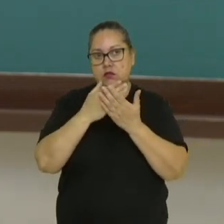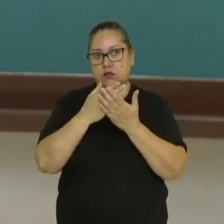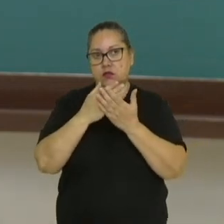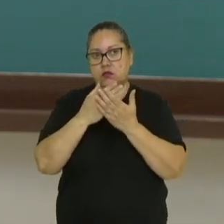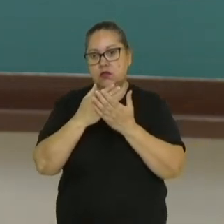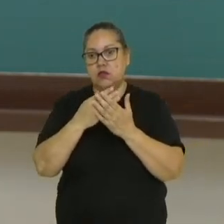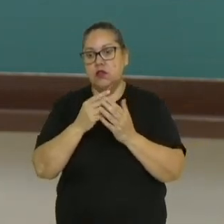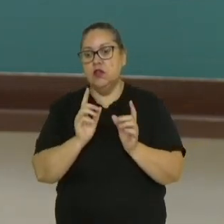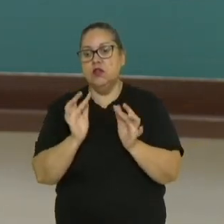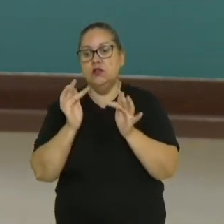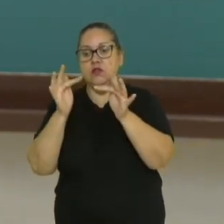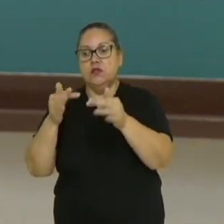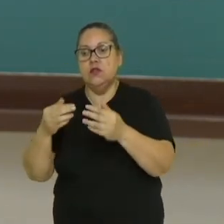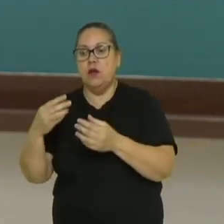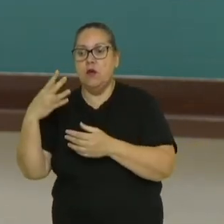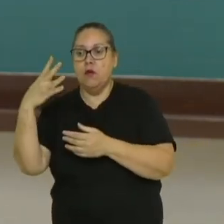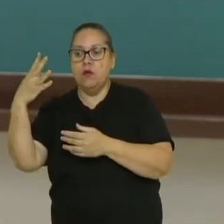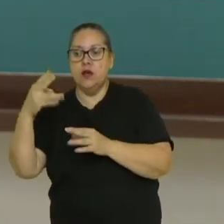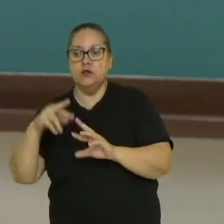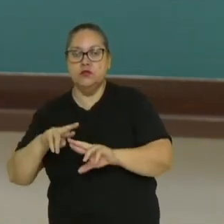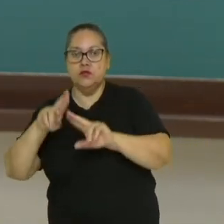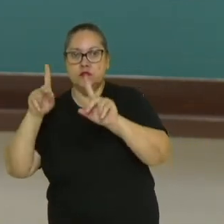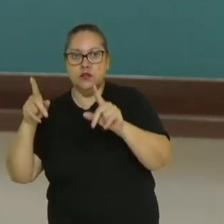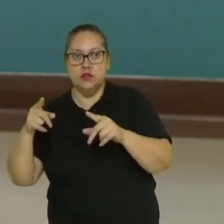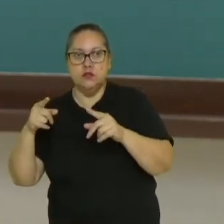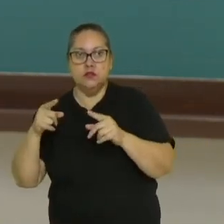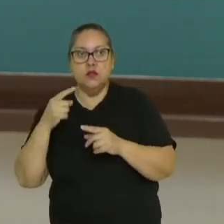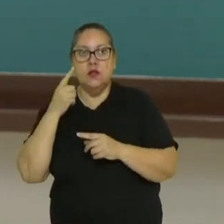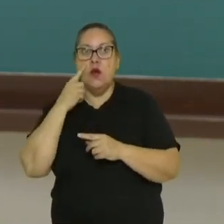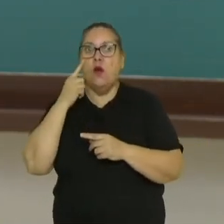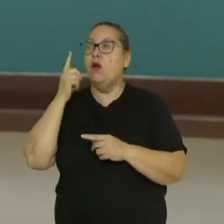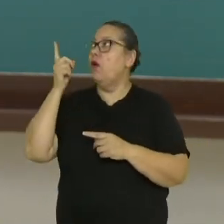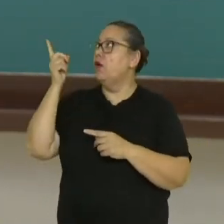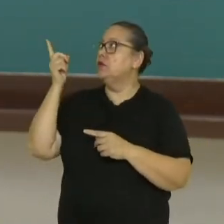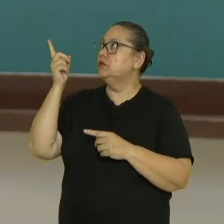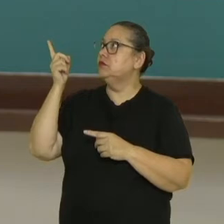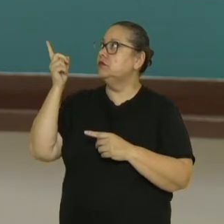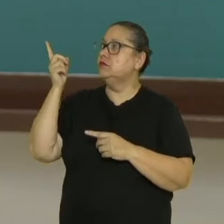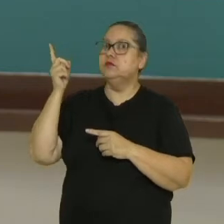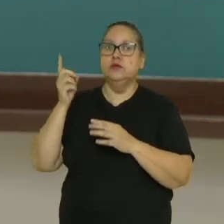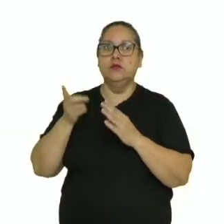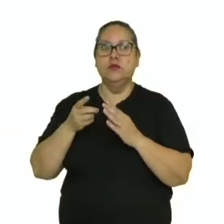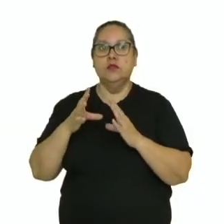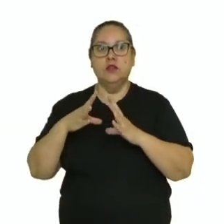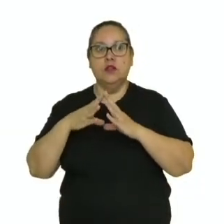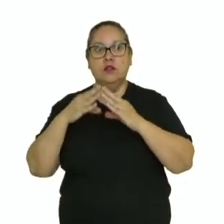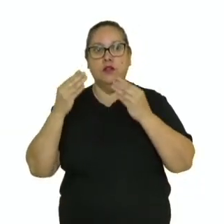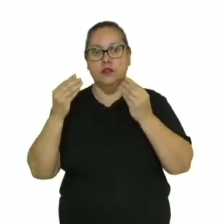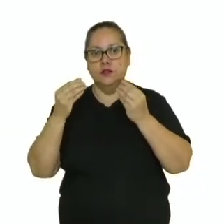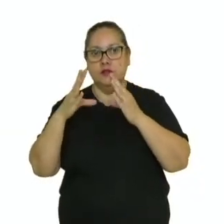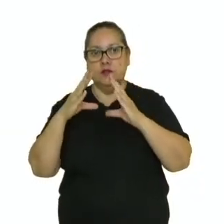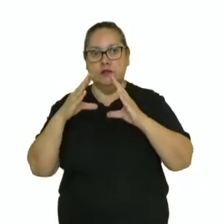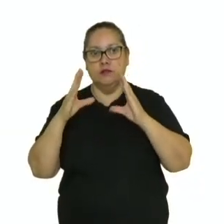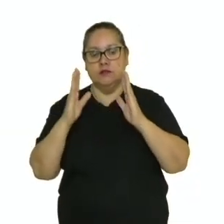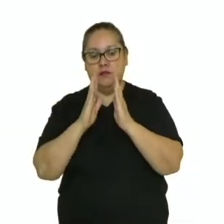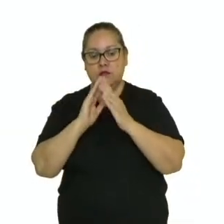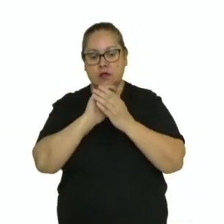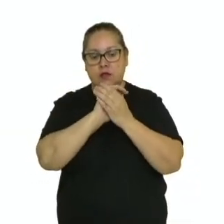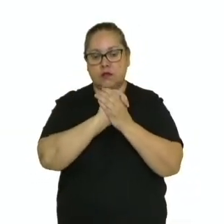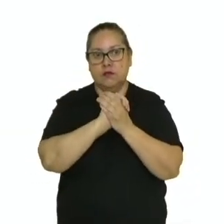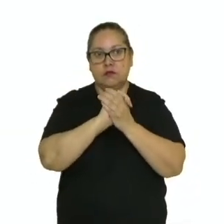originei 4 células diferentes. Vamos ver também uma imagem, olha, isso acontece nas 2 células.